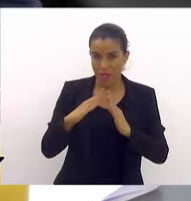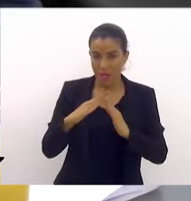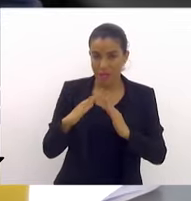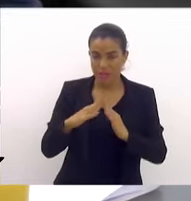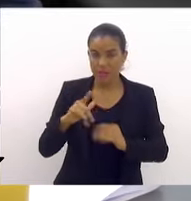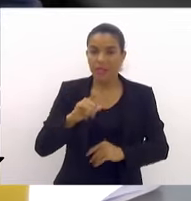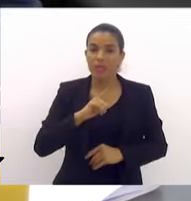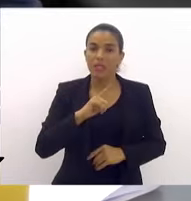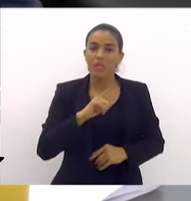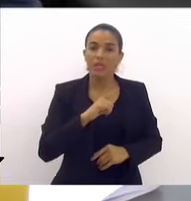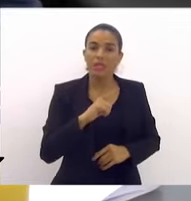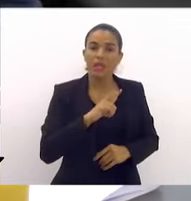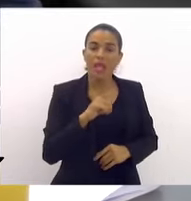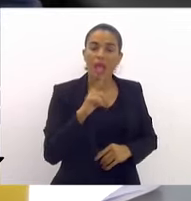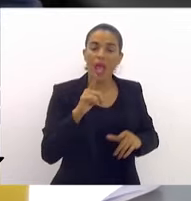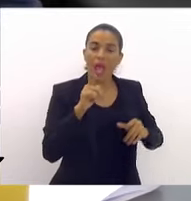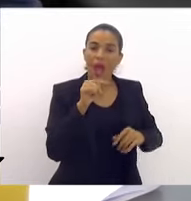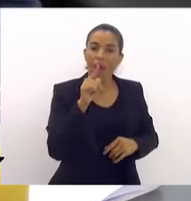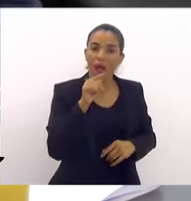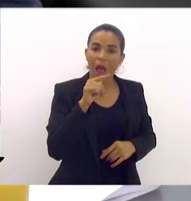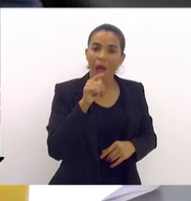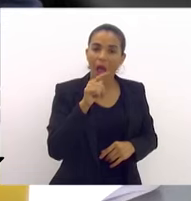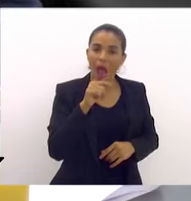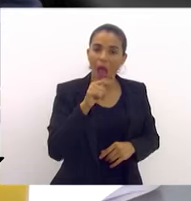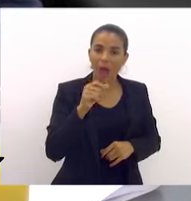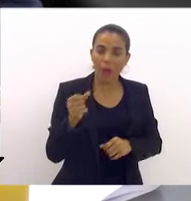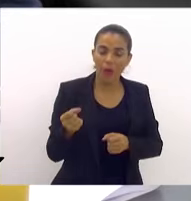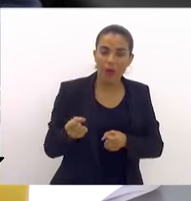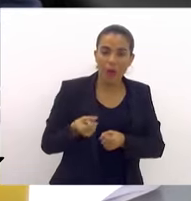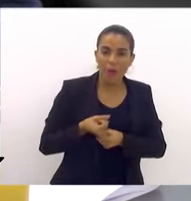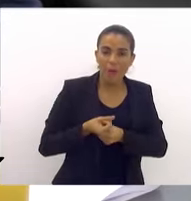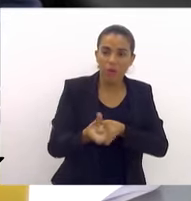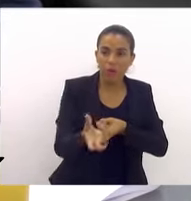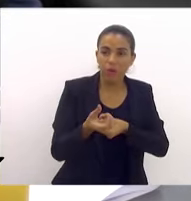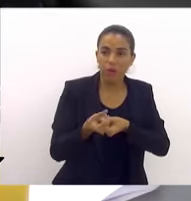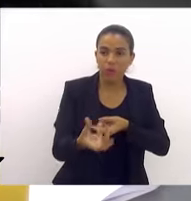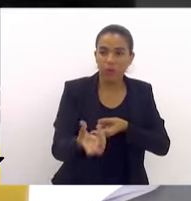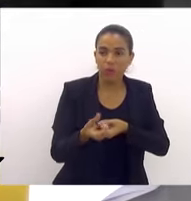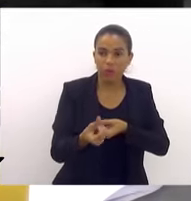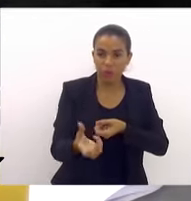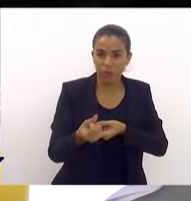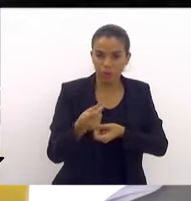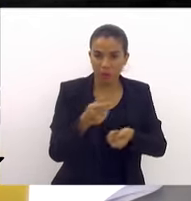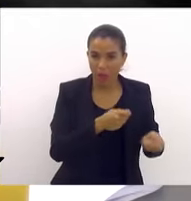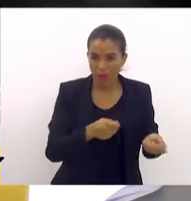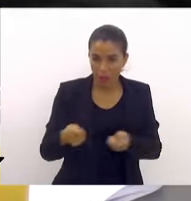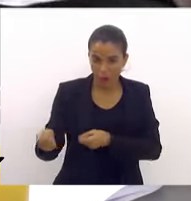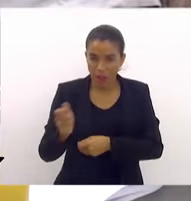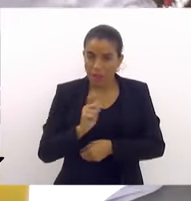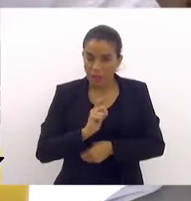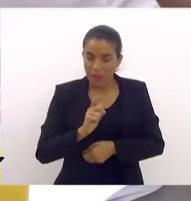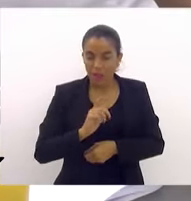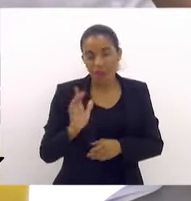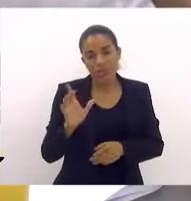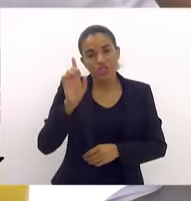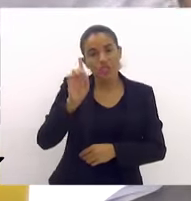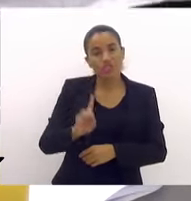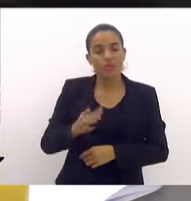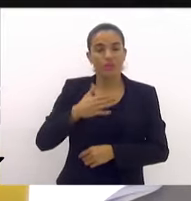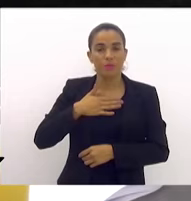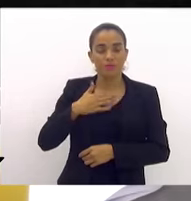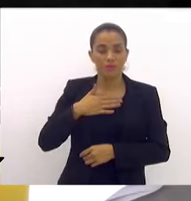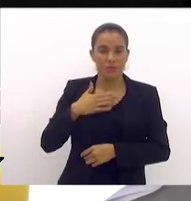Tem um abastecimento de água regular? Sim ou não? É um direito dele. Então, eu acho o projeto